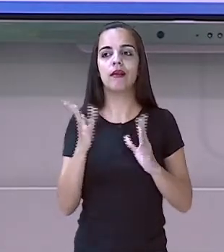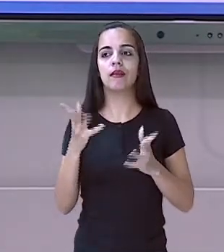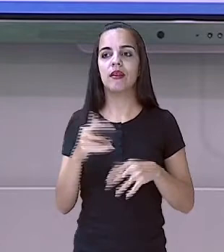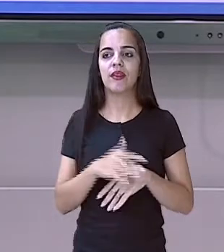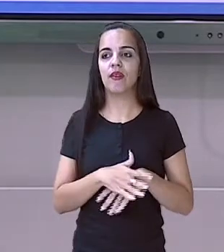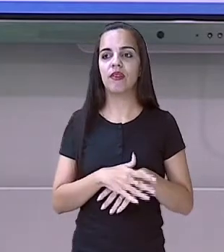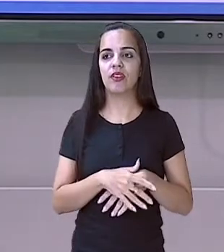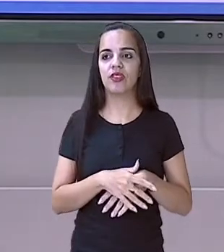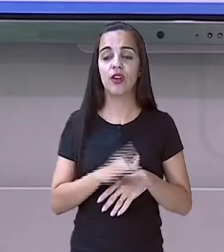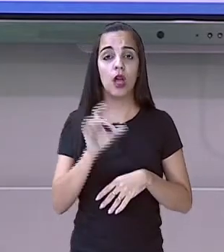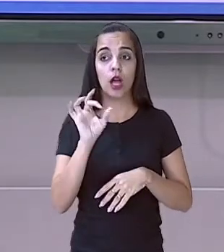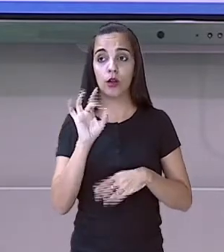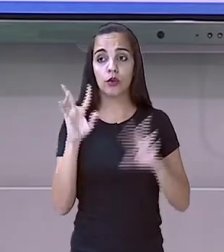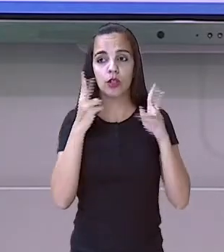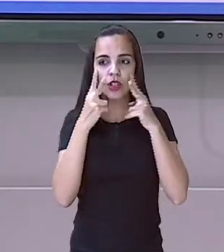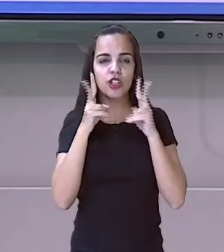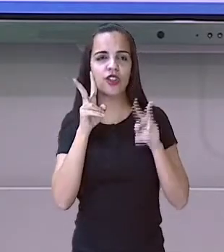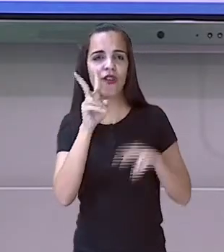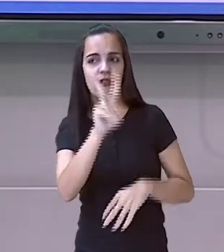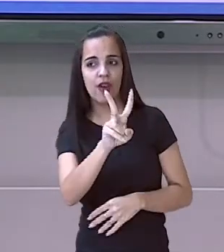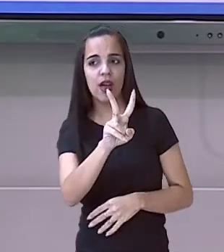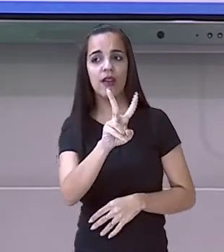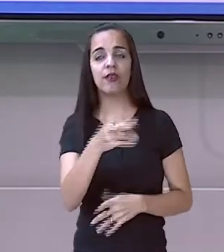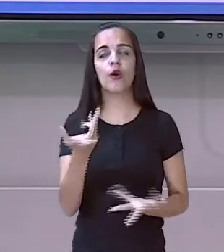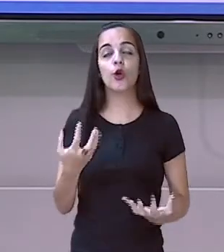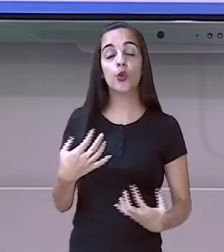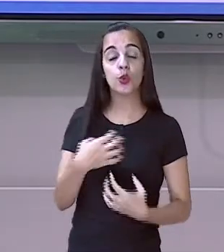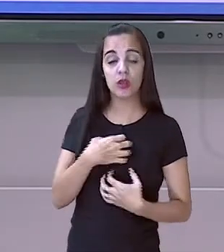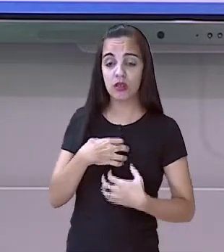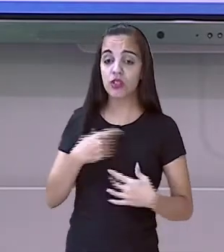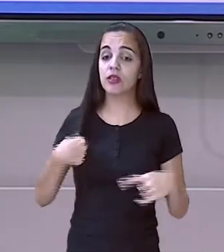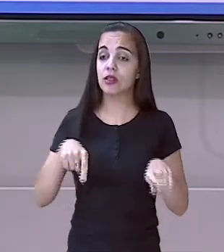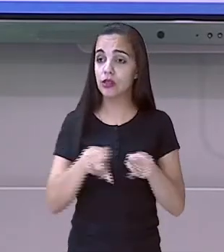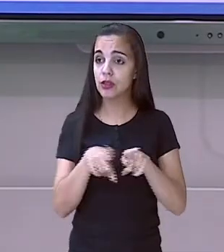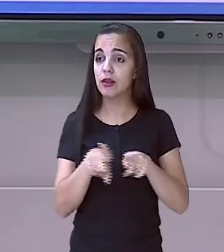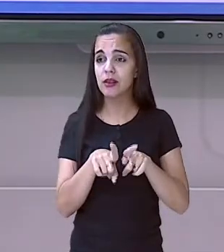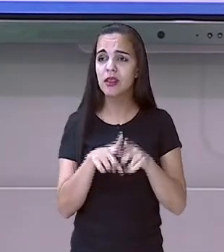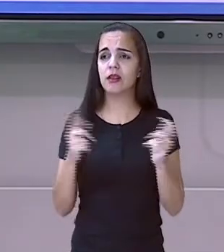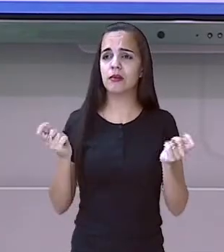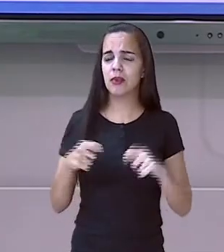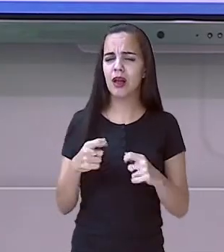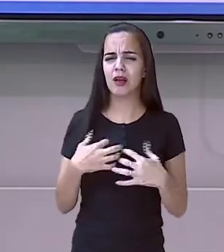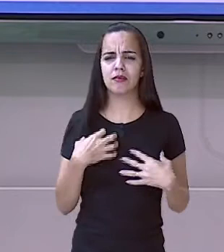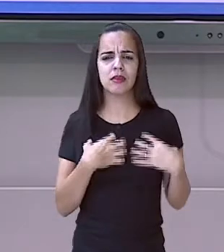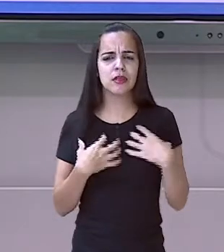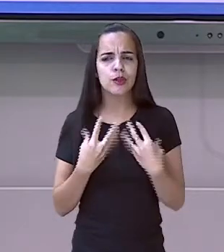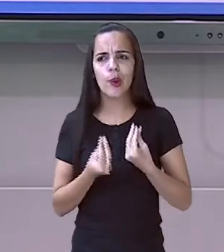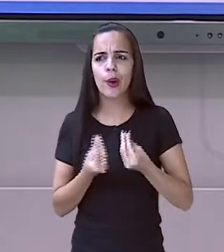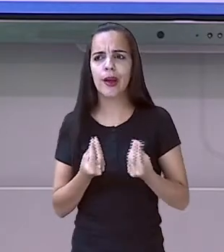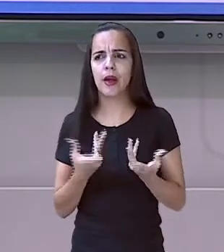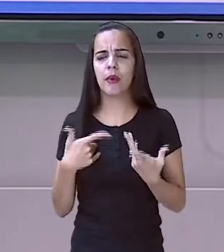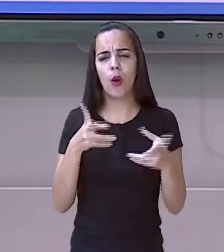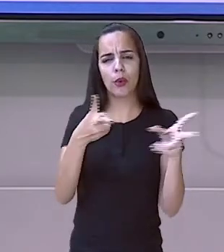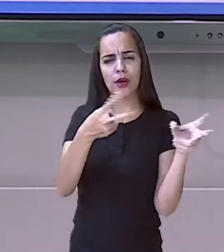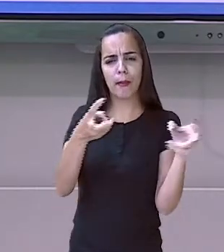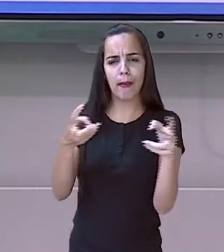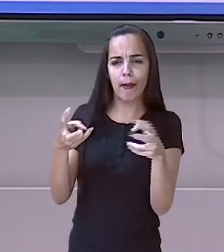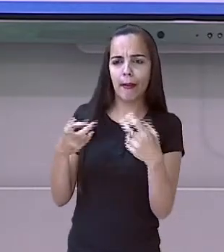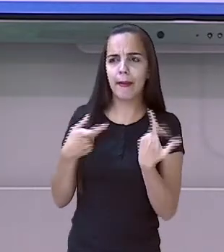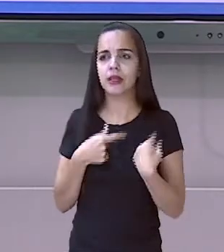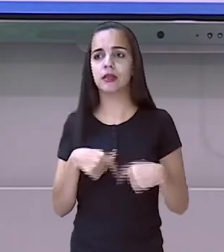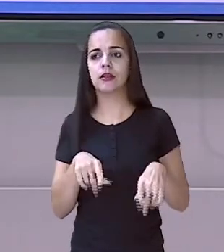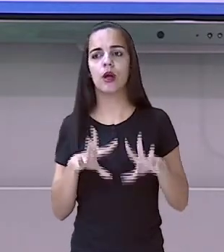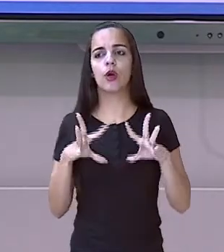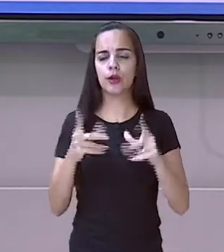só o que a gente vê, também o que a gente sente com o que estamos vendo, o que a gente percebe com o que estamos vendo.